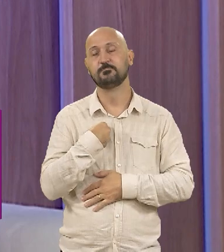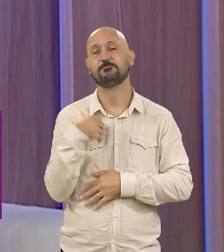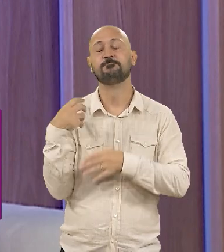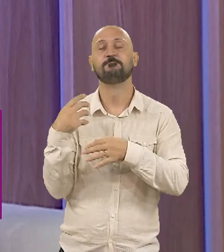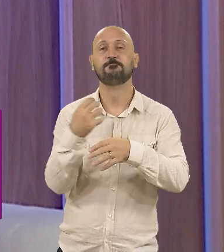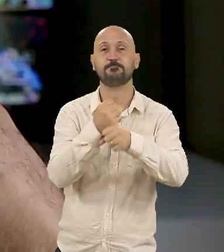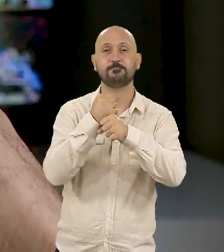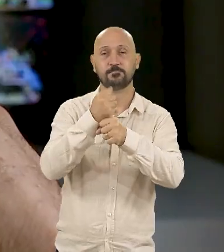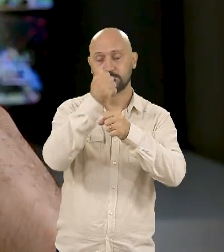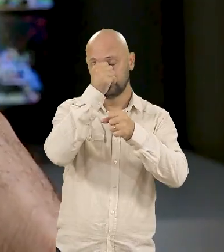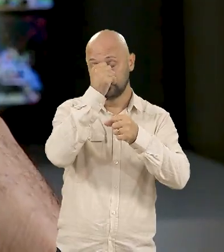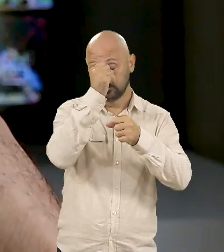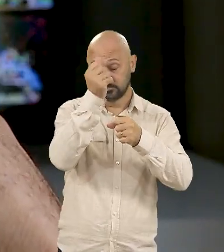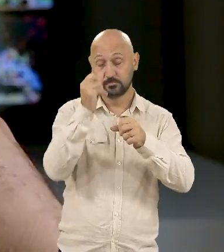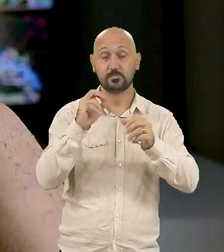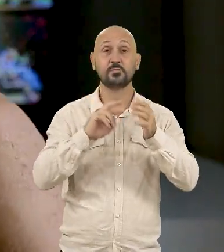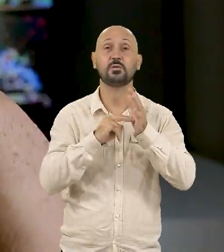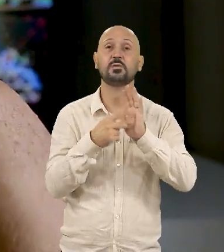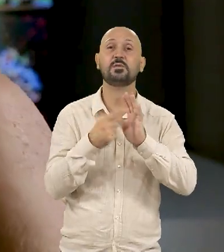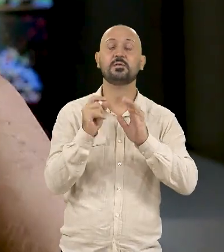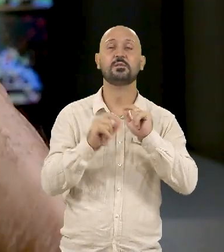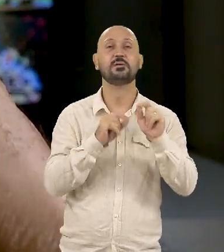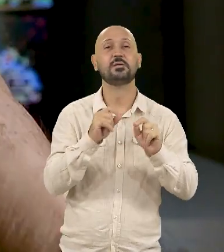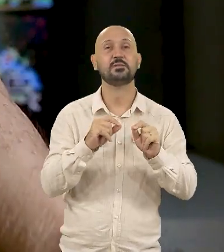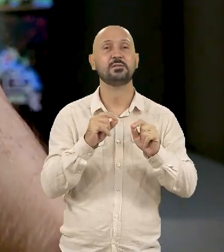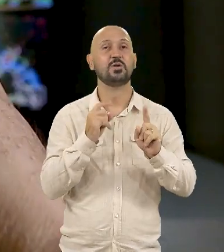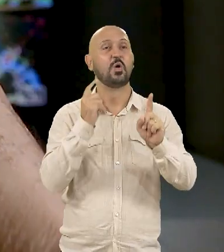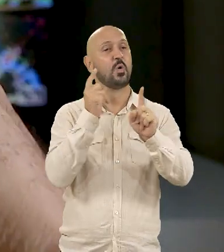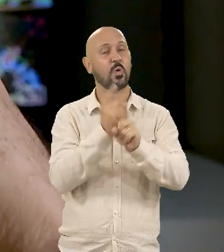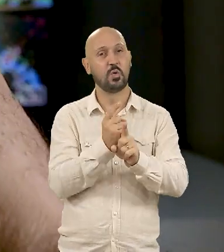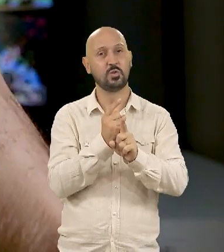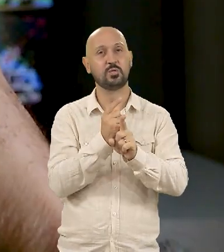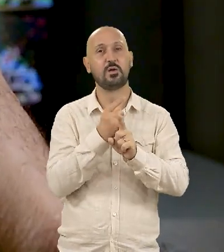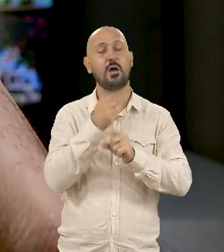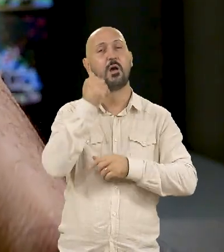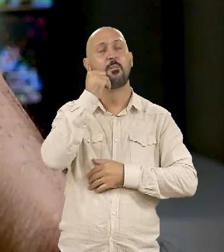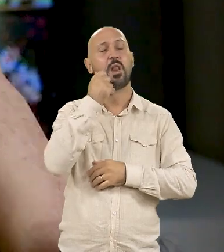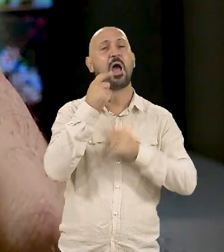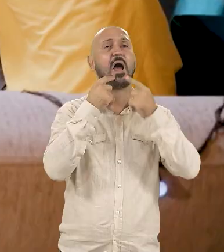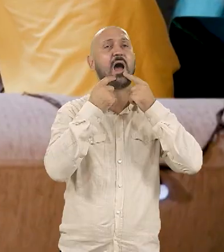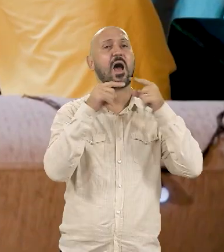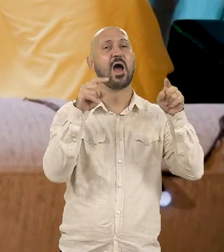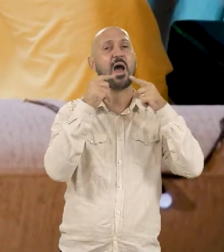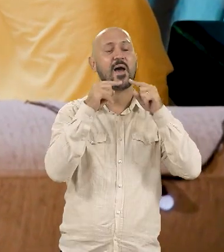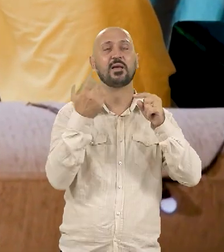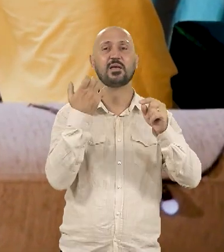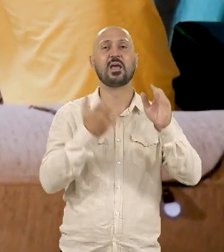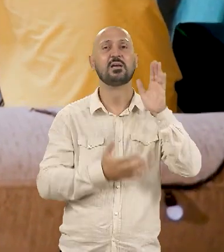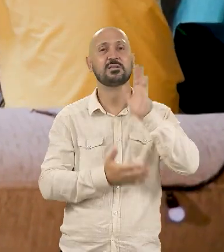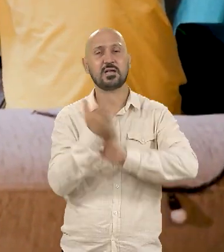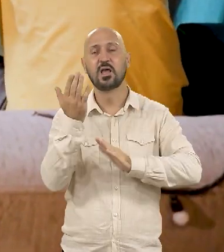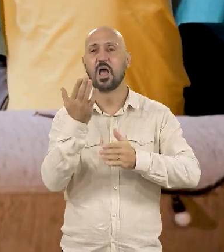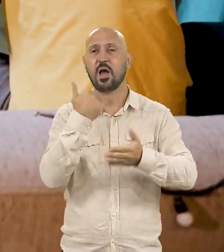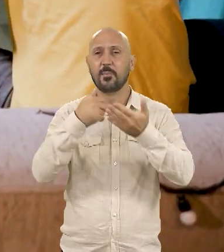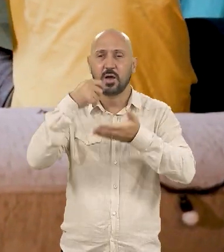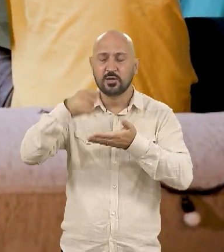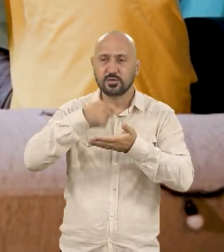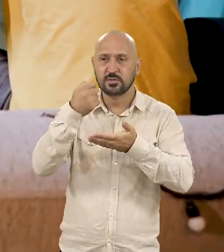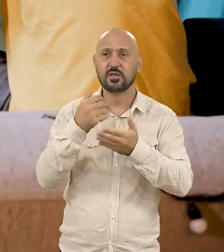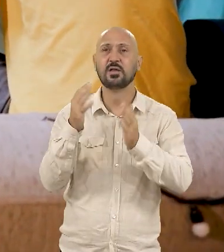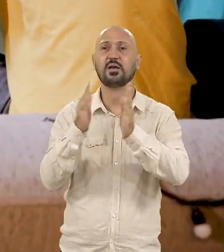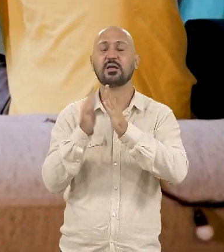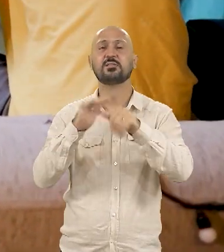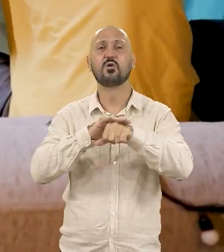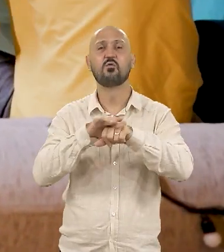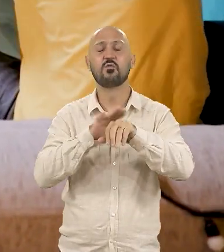encontra mulheres reclamando que quer sair para jantar, que chega em casa, quer conversar com o marido e ele está no videogame,